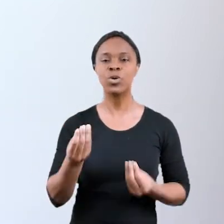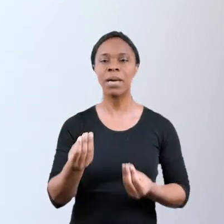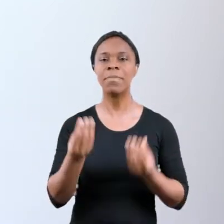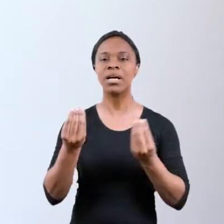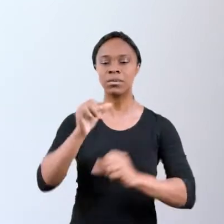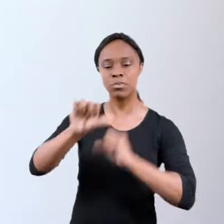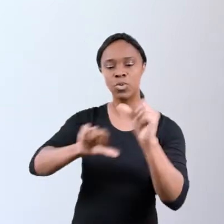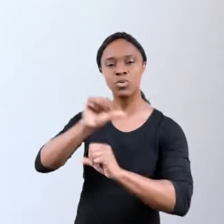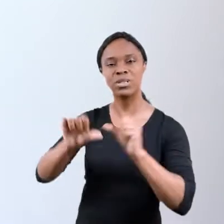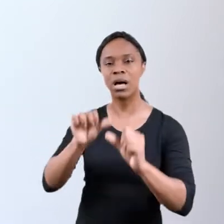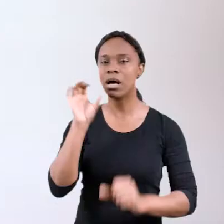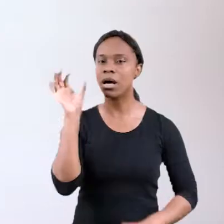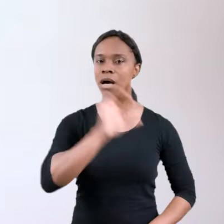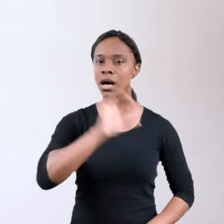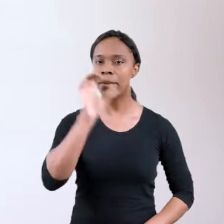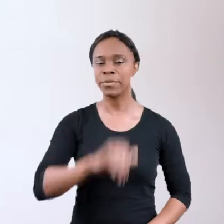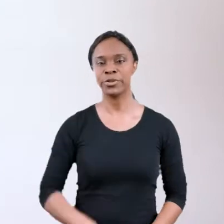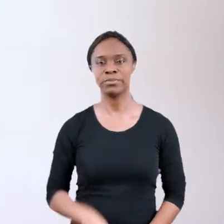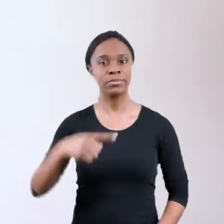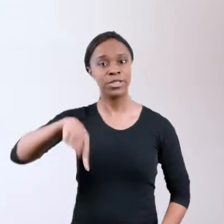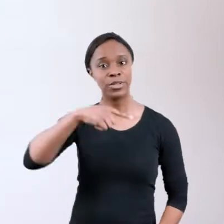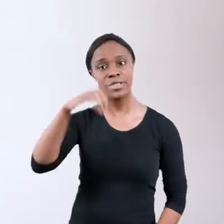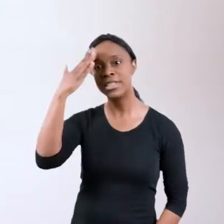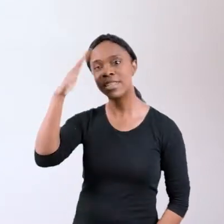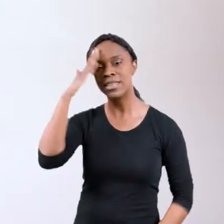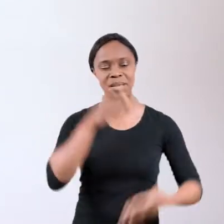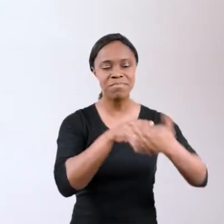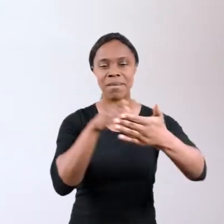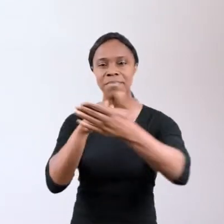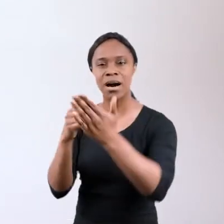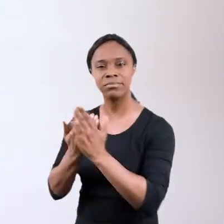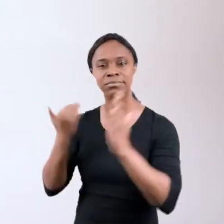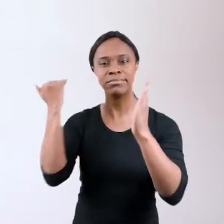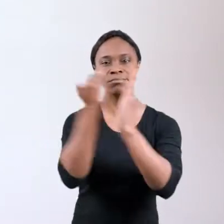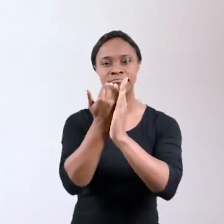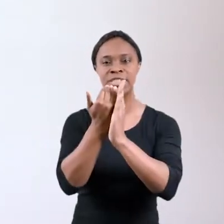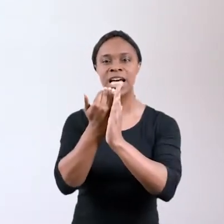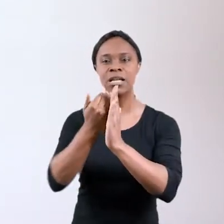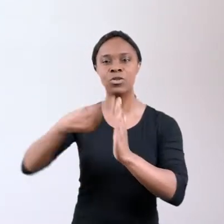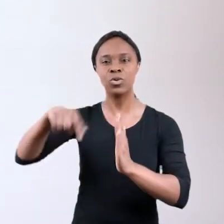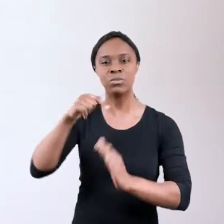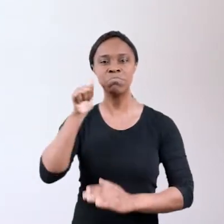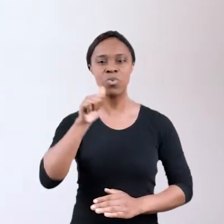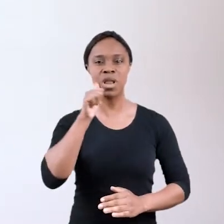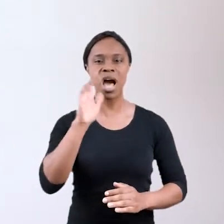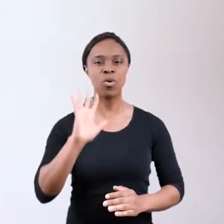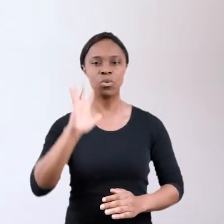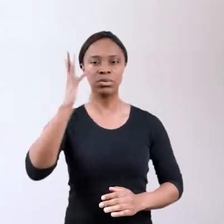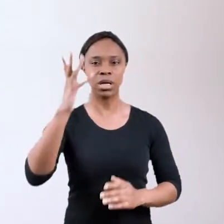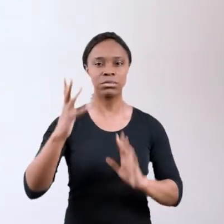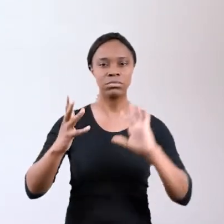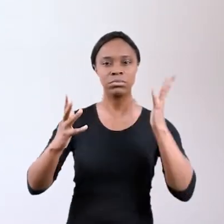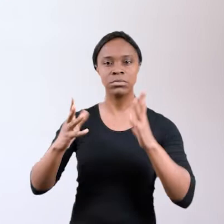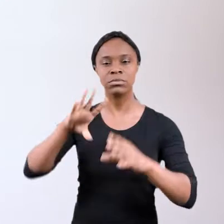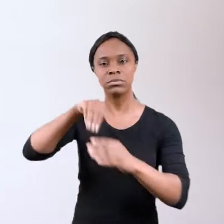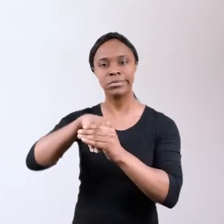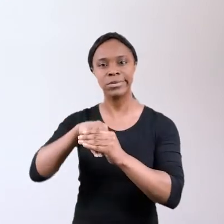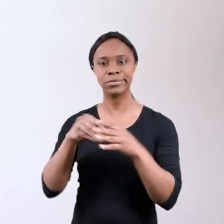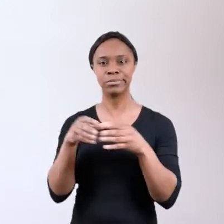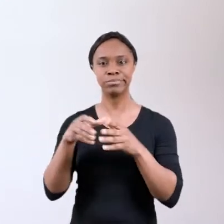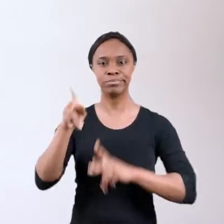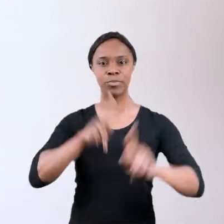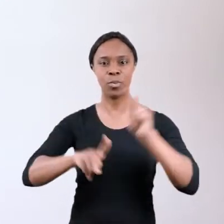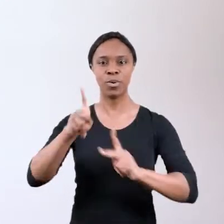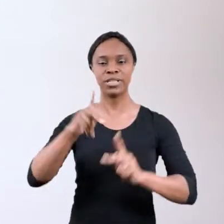poder mudá-lo e rápido. Para entender as barreiras adicionais enfrentadas pelas mulheres e pela população negra, vamos